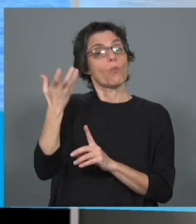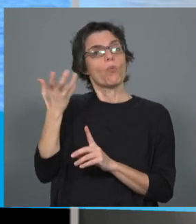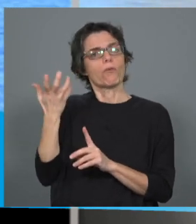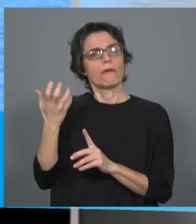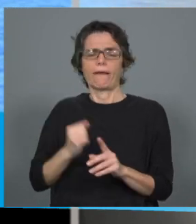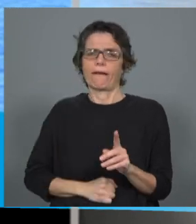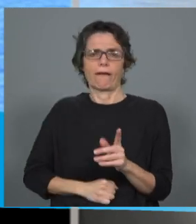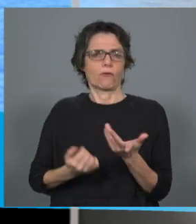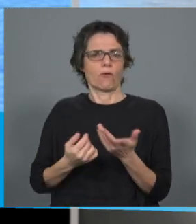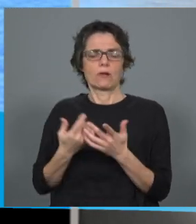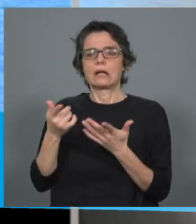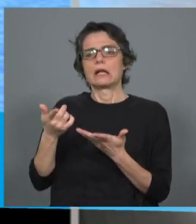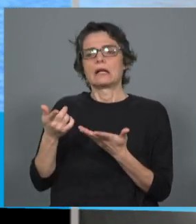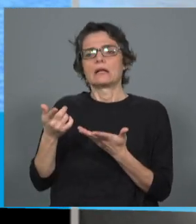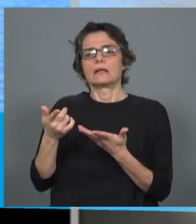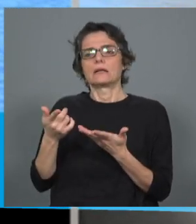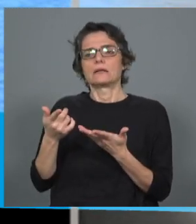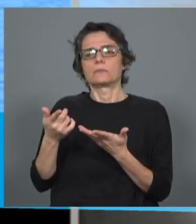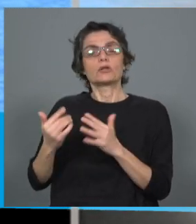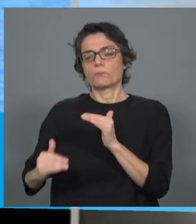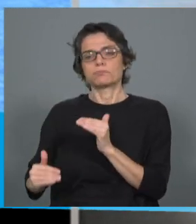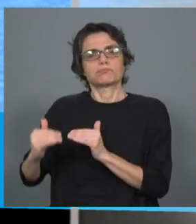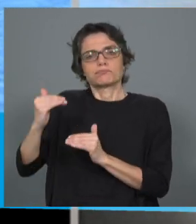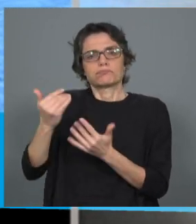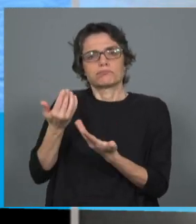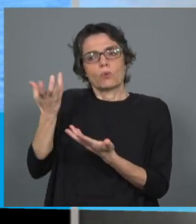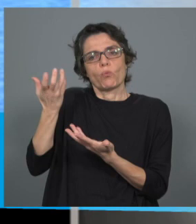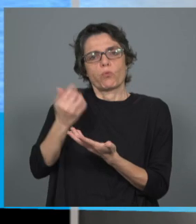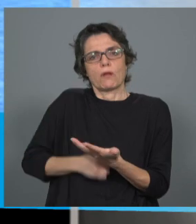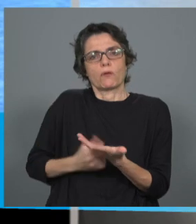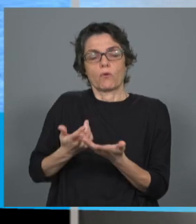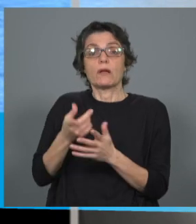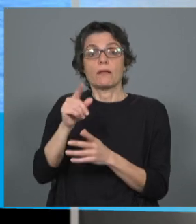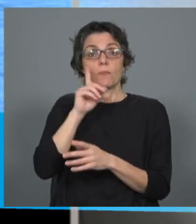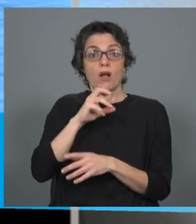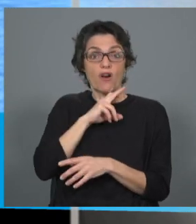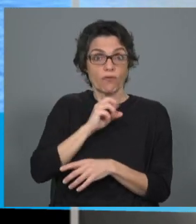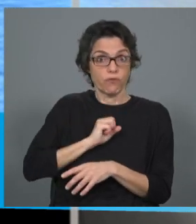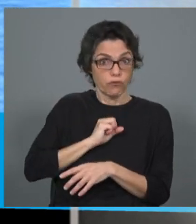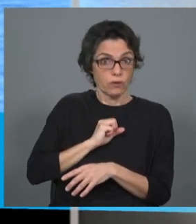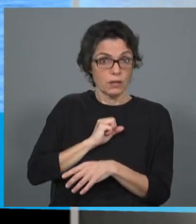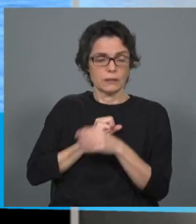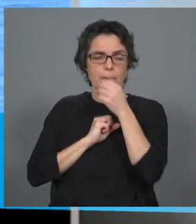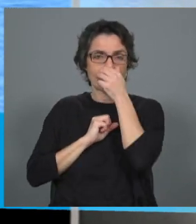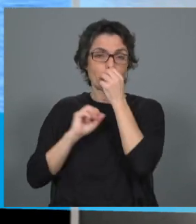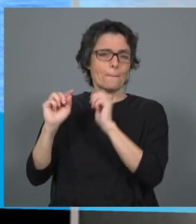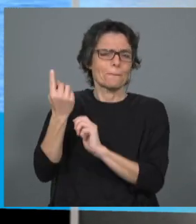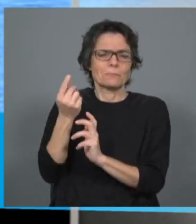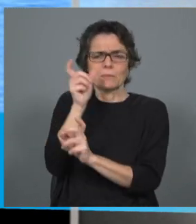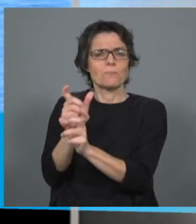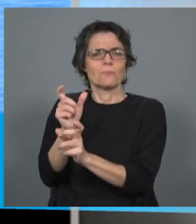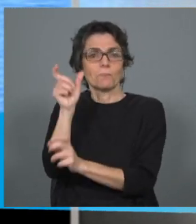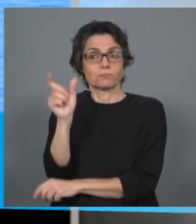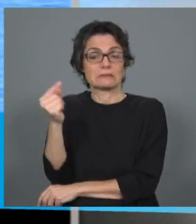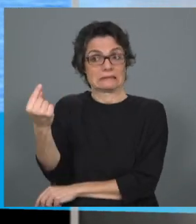ir à missa, mas culturalmente católica. E graças a Deus tive uma avó que foi assim a minha primeira catequista,